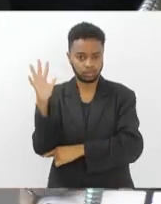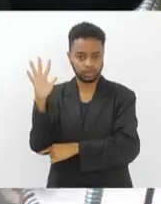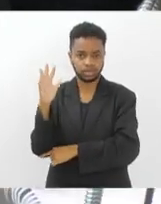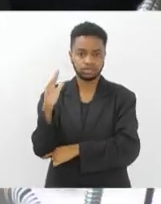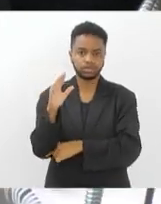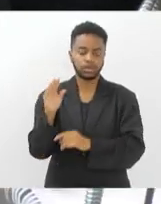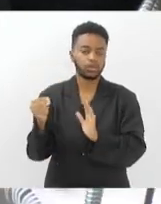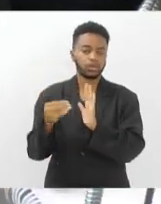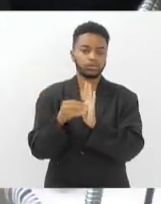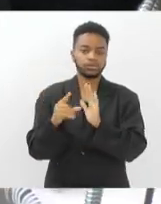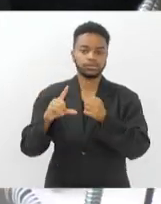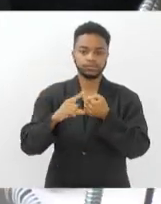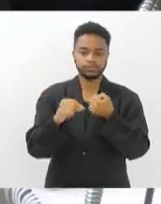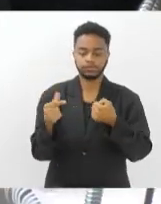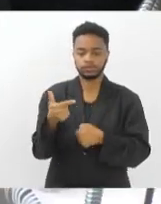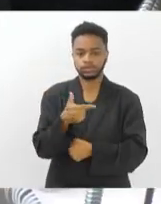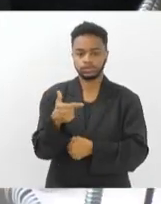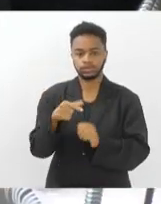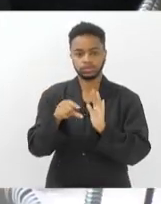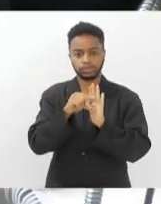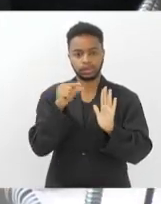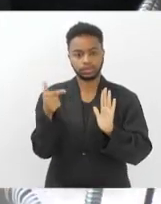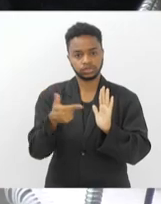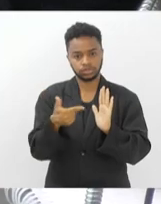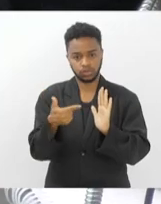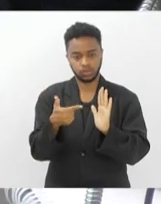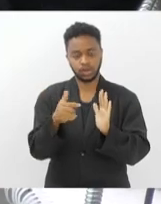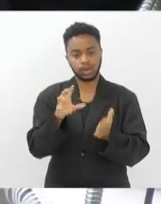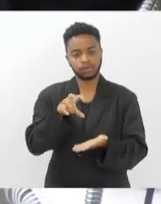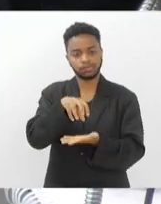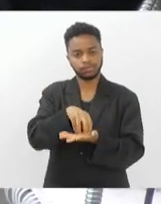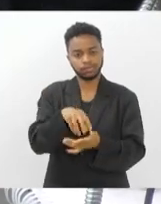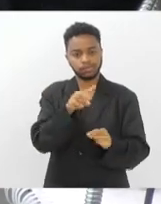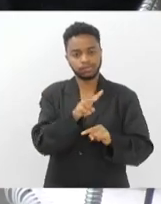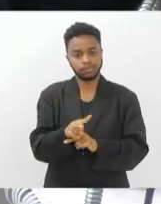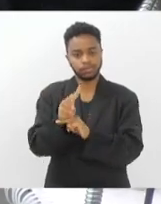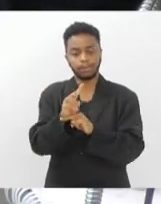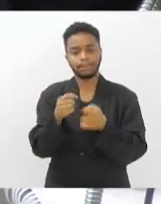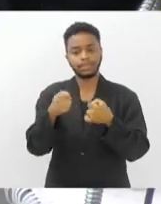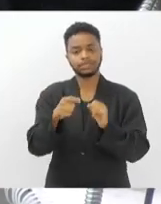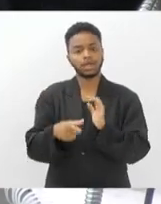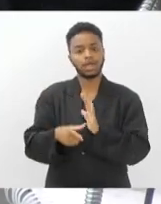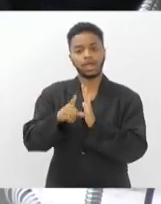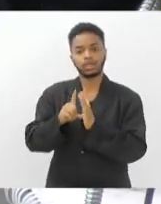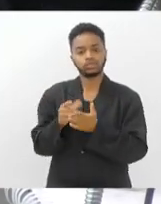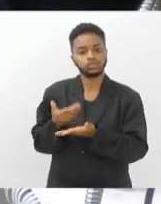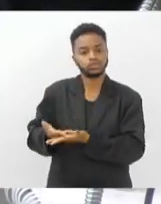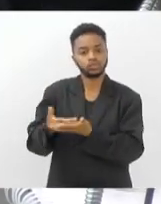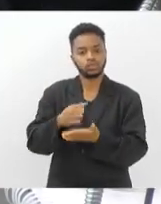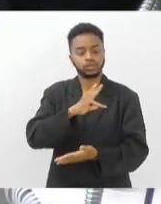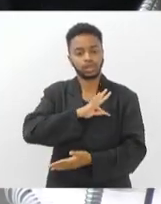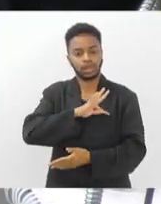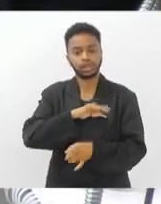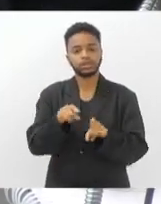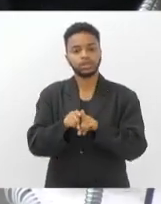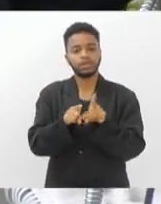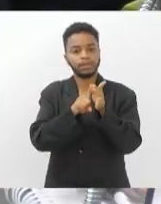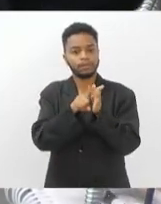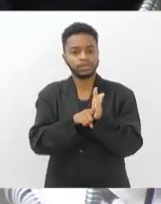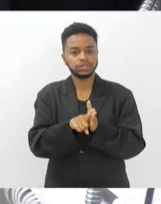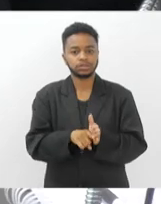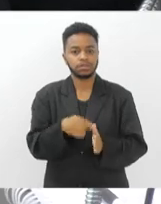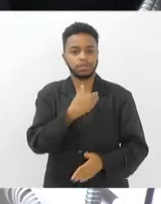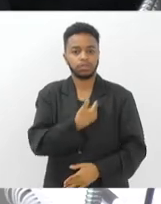artigo 22, parágrafo 2º, que a unidade de uma unidade de conservação deve ser precedida de estudos técnicos e de consulta